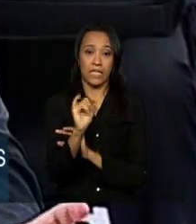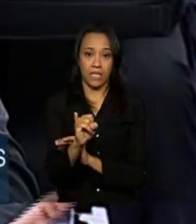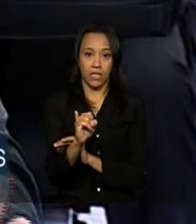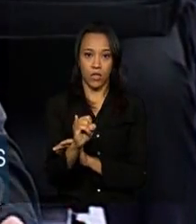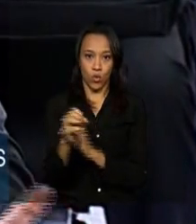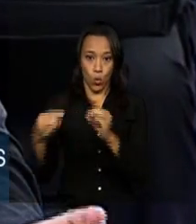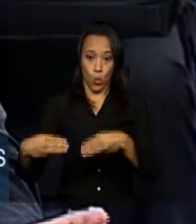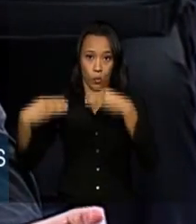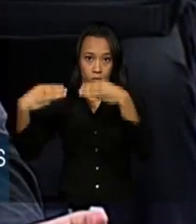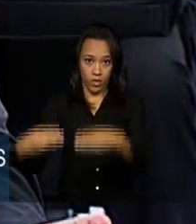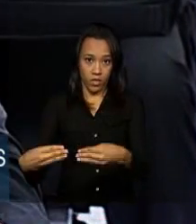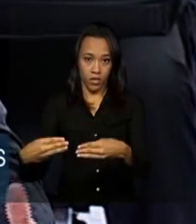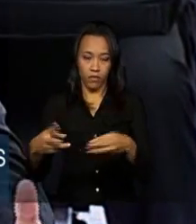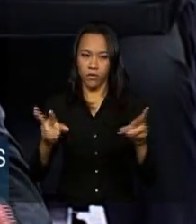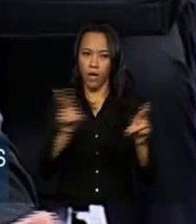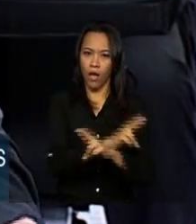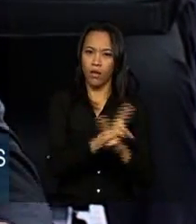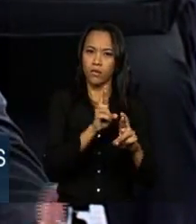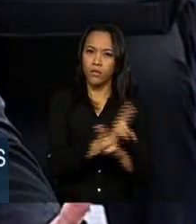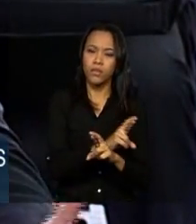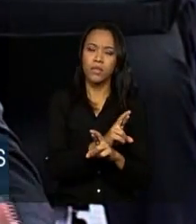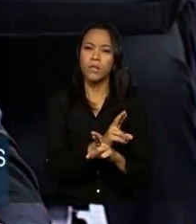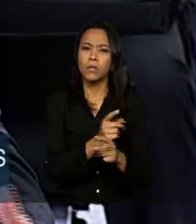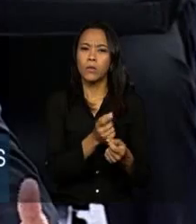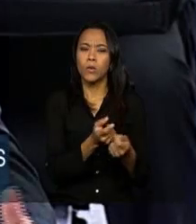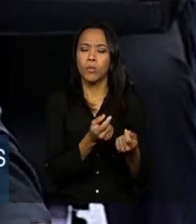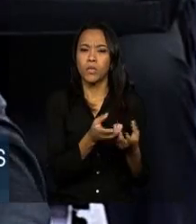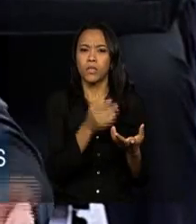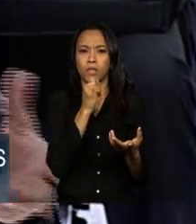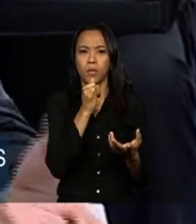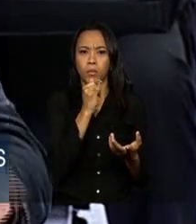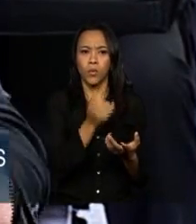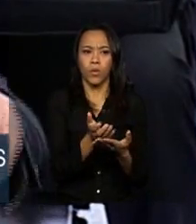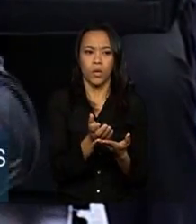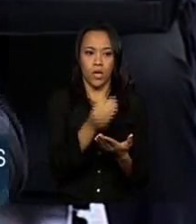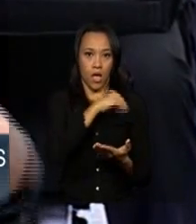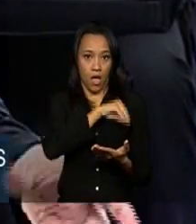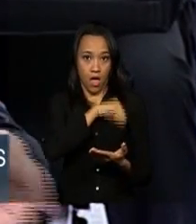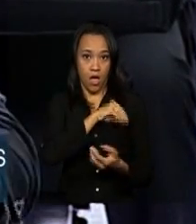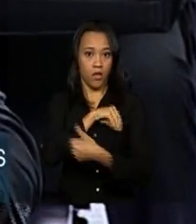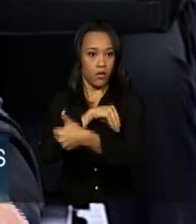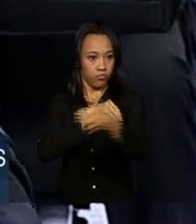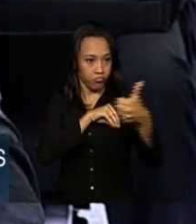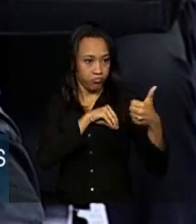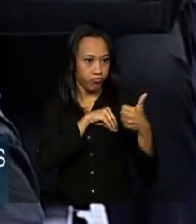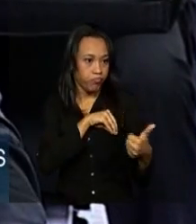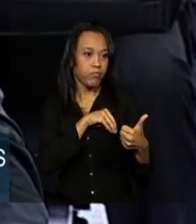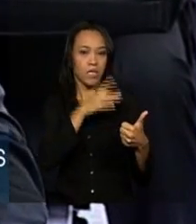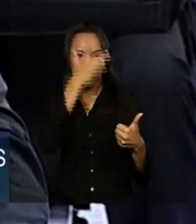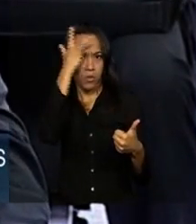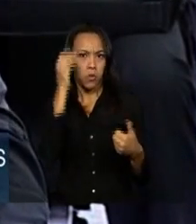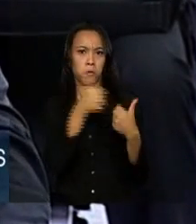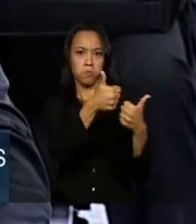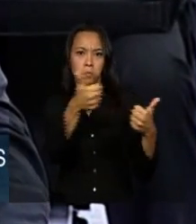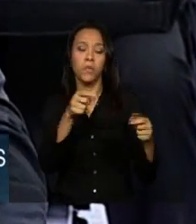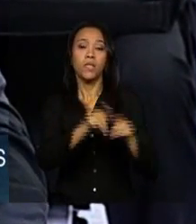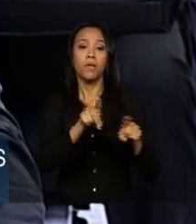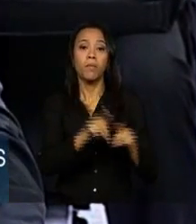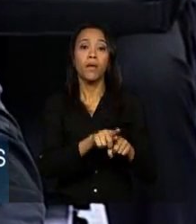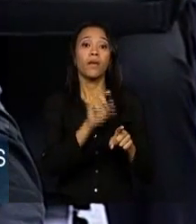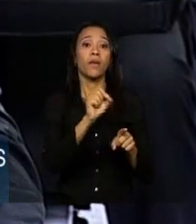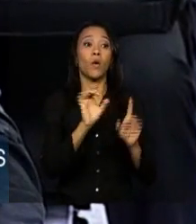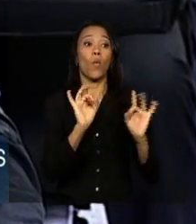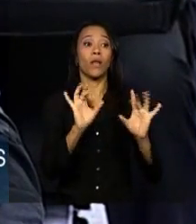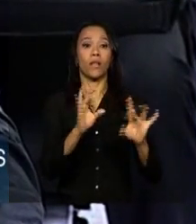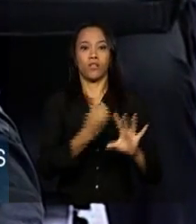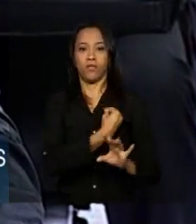quantidade de recursos liberados e elevação de renda e qualidade de vida das localidades onde o recurso acaba sendo investido bom eh